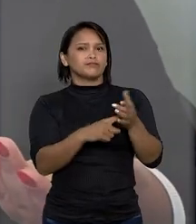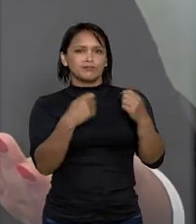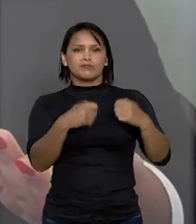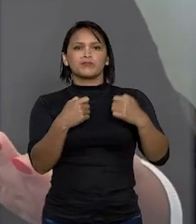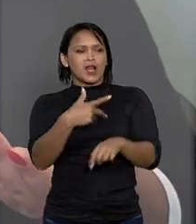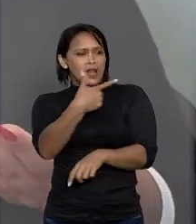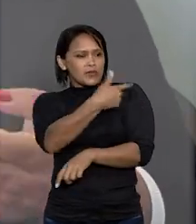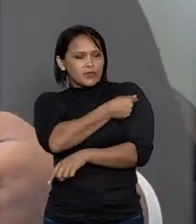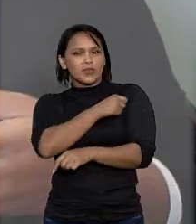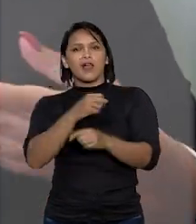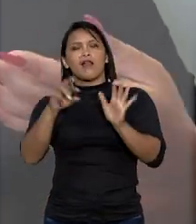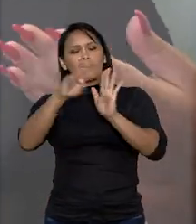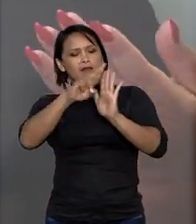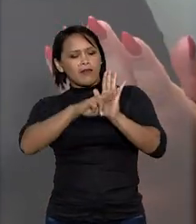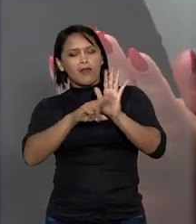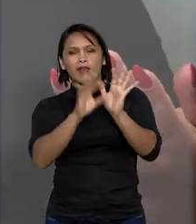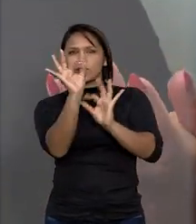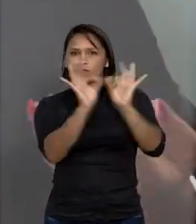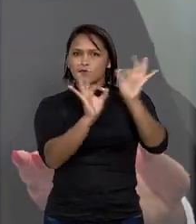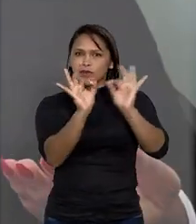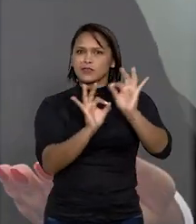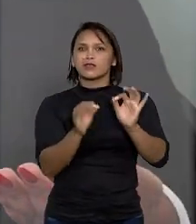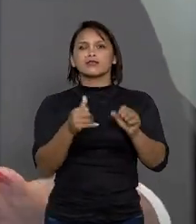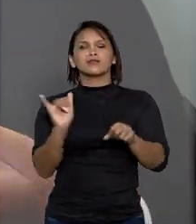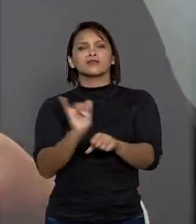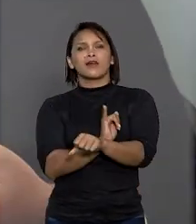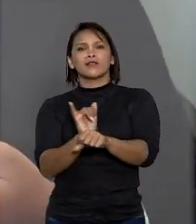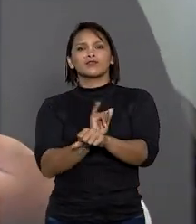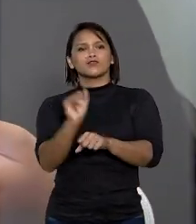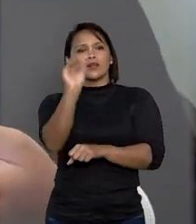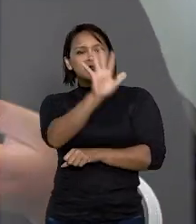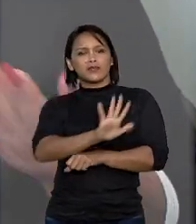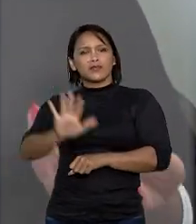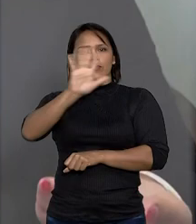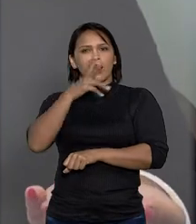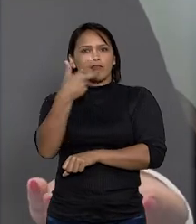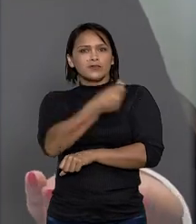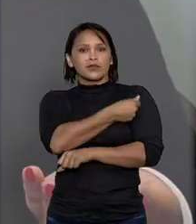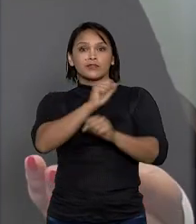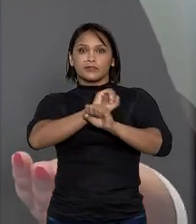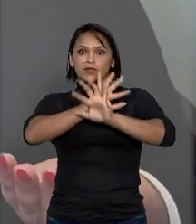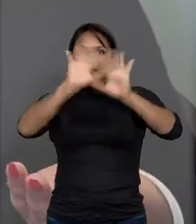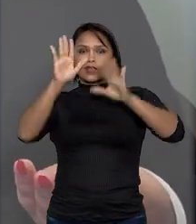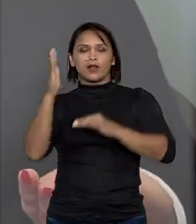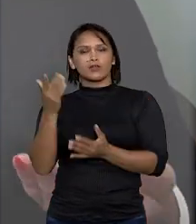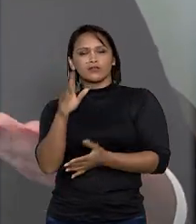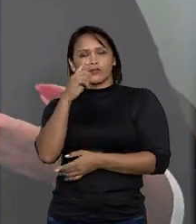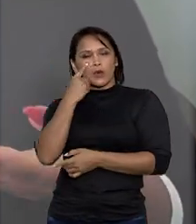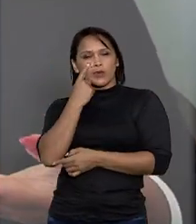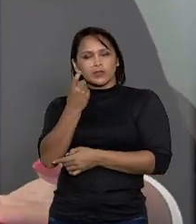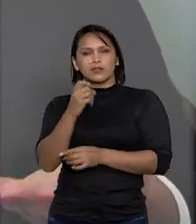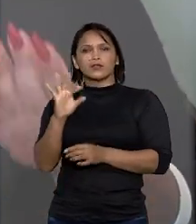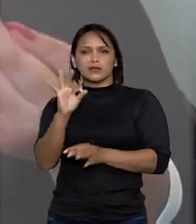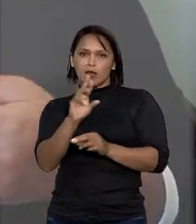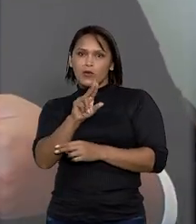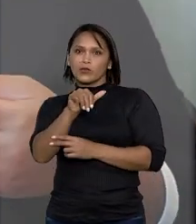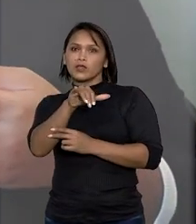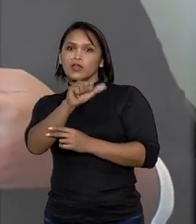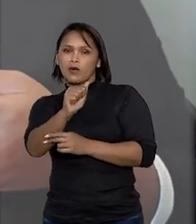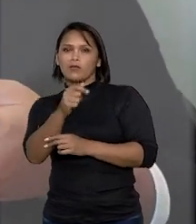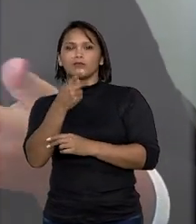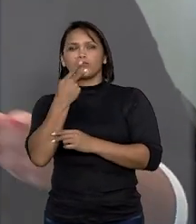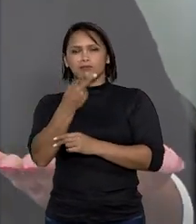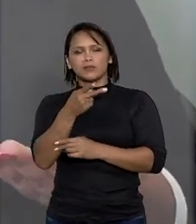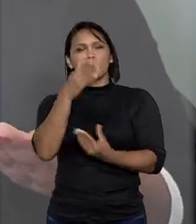seguem regras dispostas em um plano nacional de vacinação e dessa forma seria Claro o interesse da União no caso